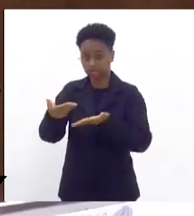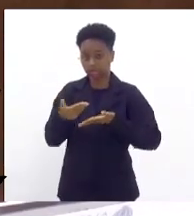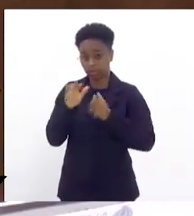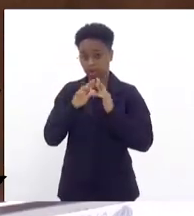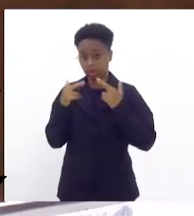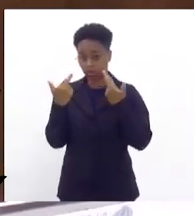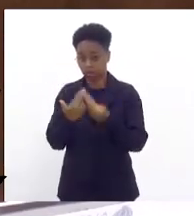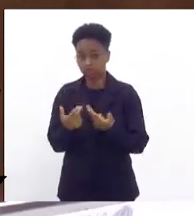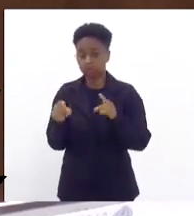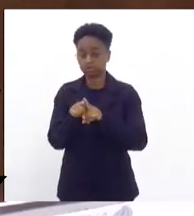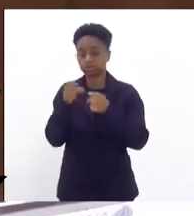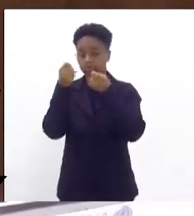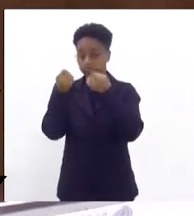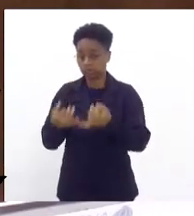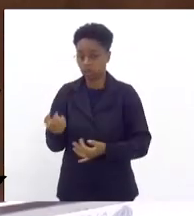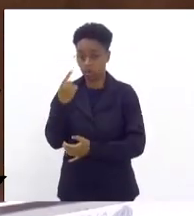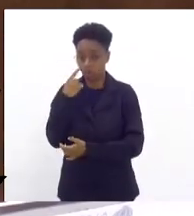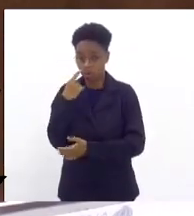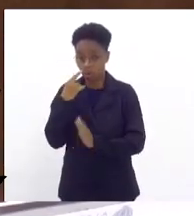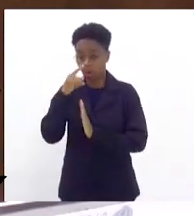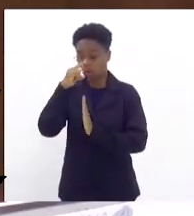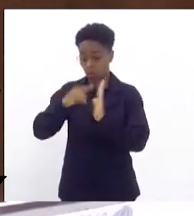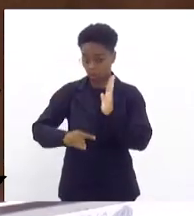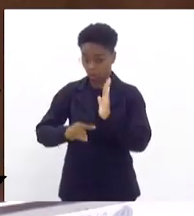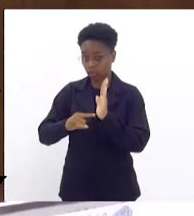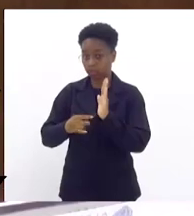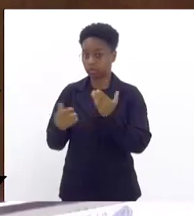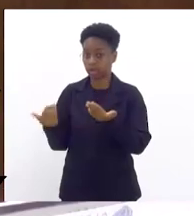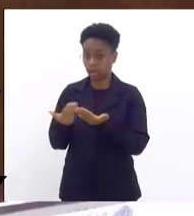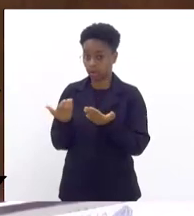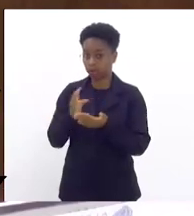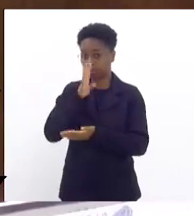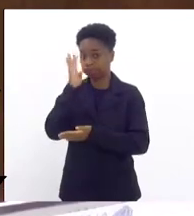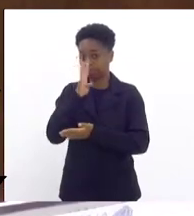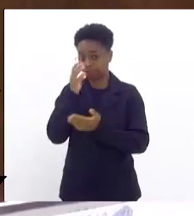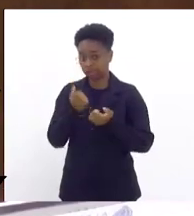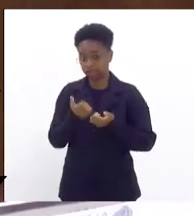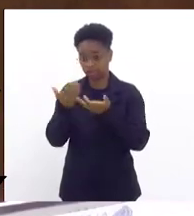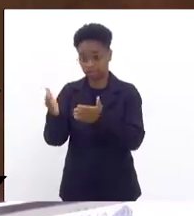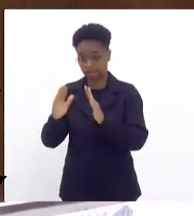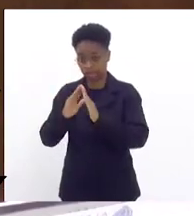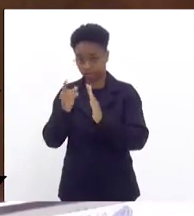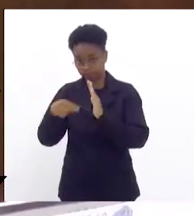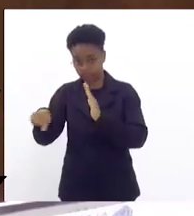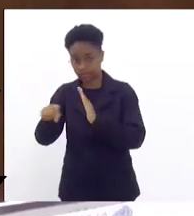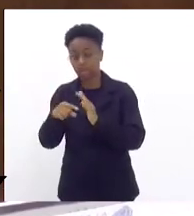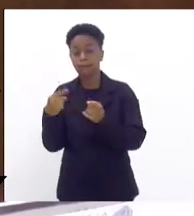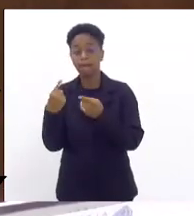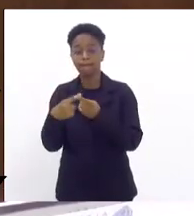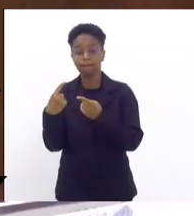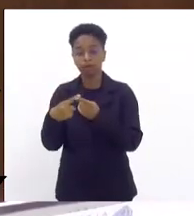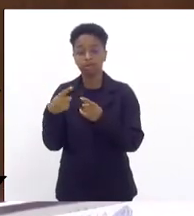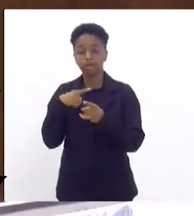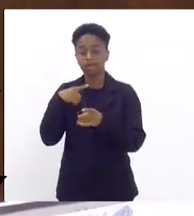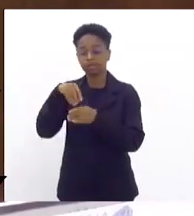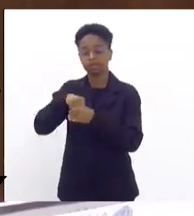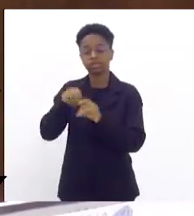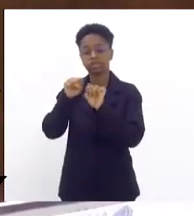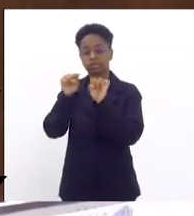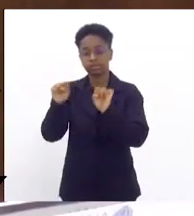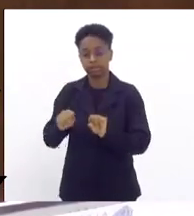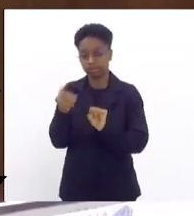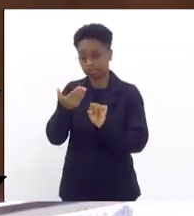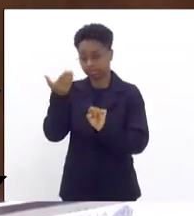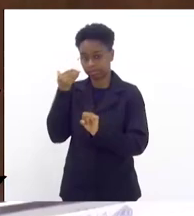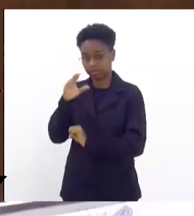e explicaram, ó, as contas que estão chegando aleatória na residência de vocês é porque está no sistema da época da